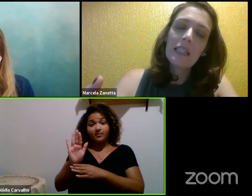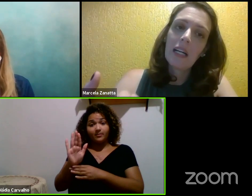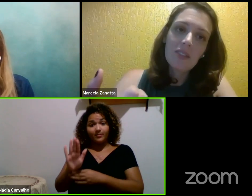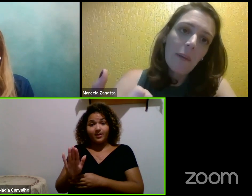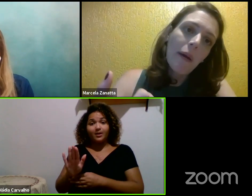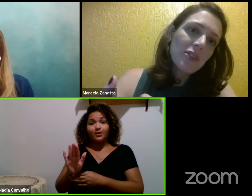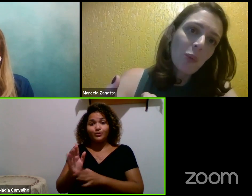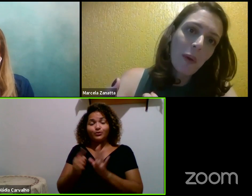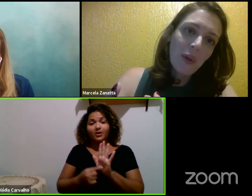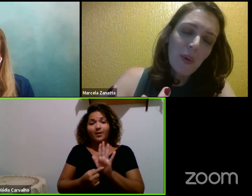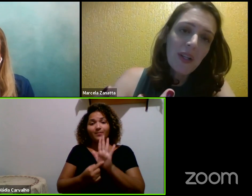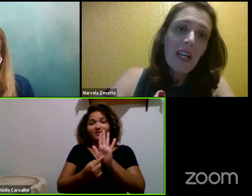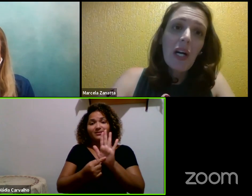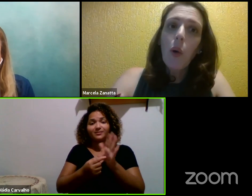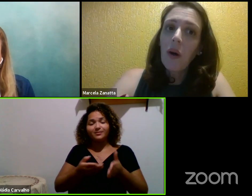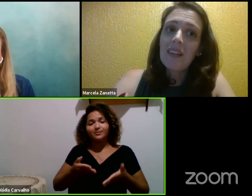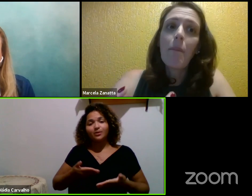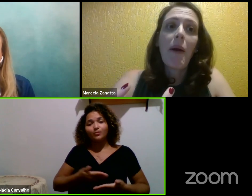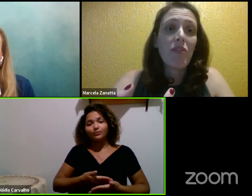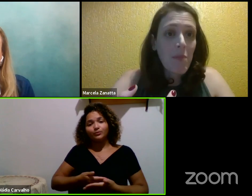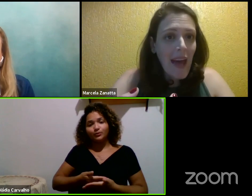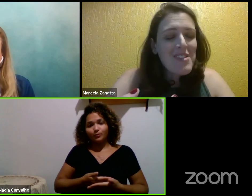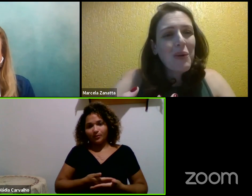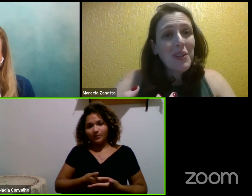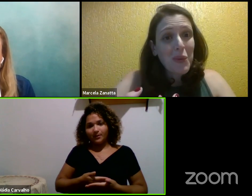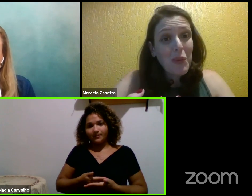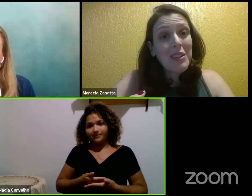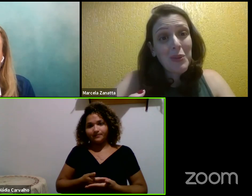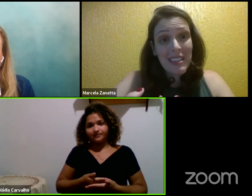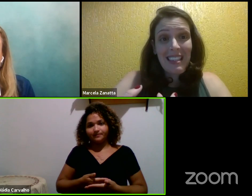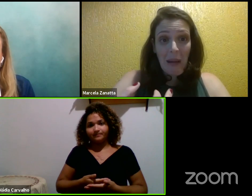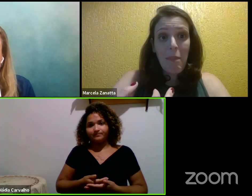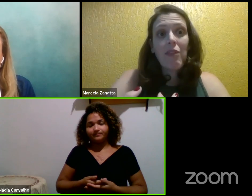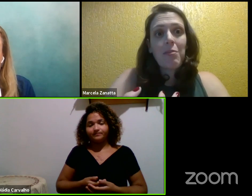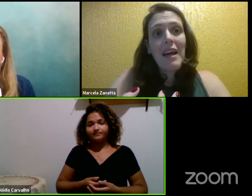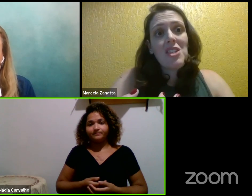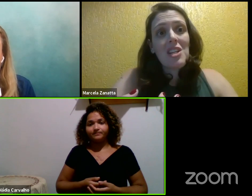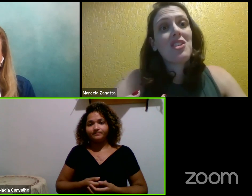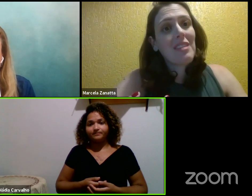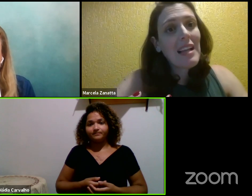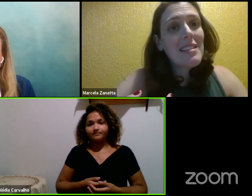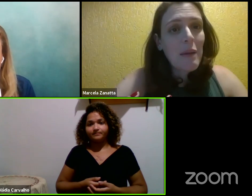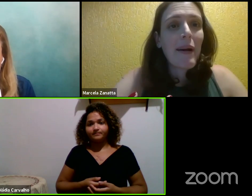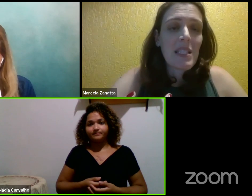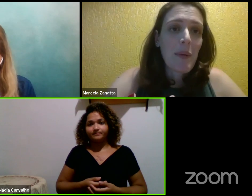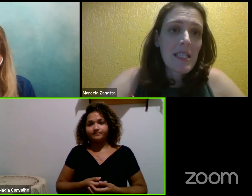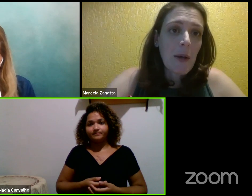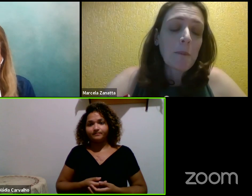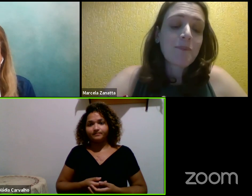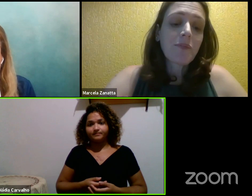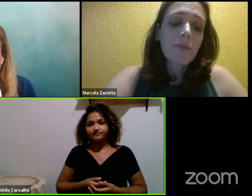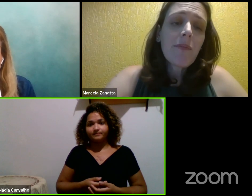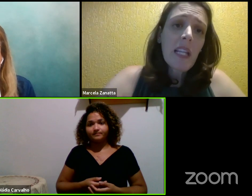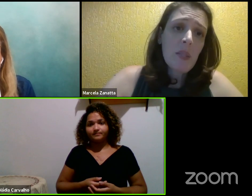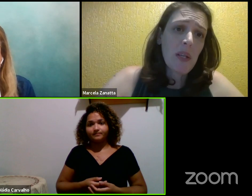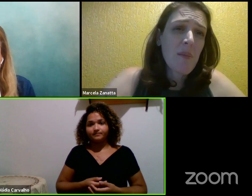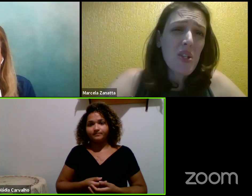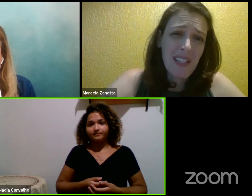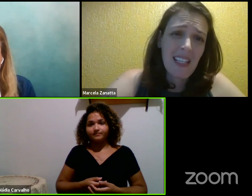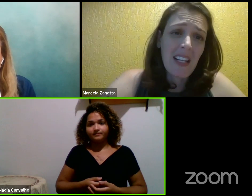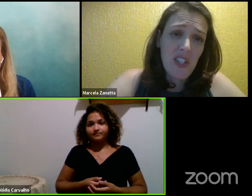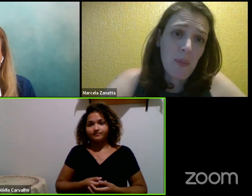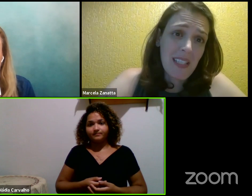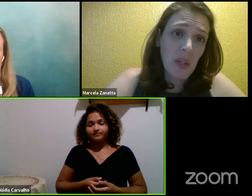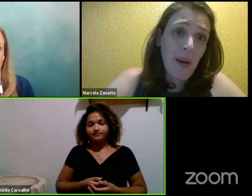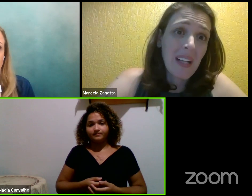fetal, tanto na pelve superior, quanto na pelve média. Quando na pelve média a gente tem sim participação,